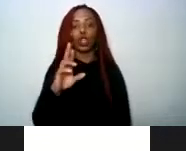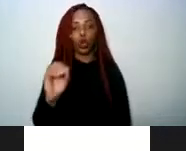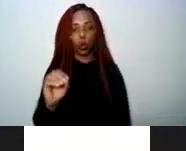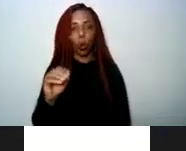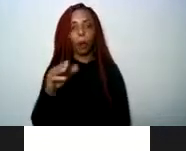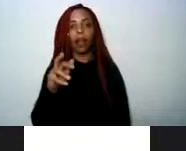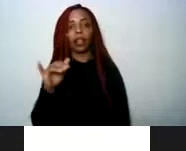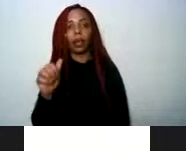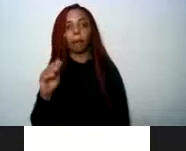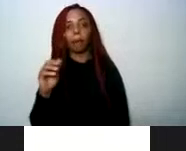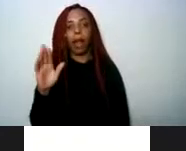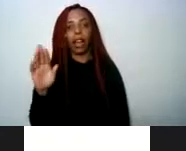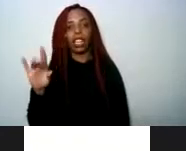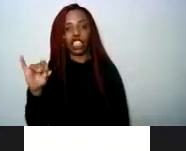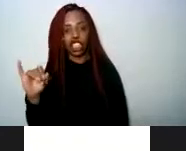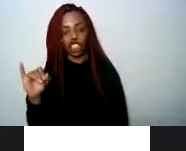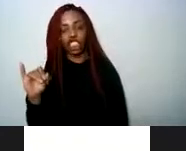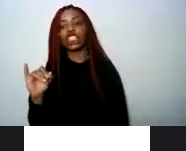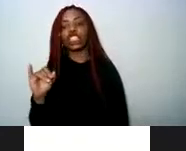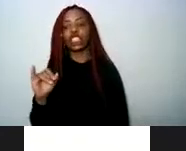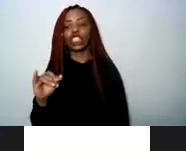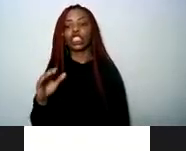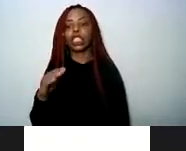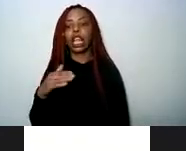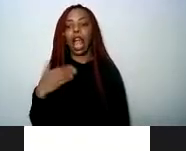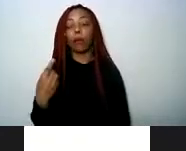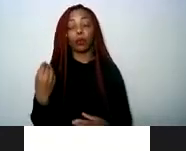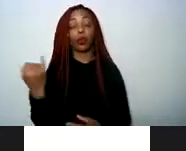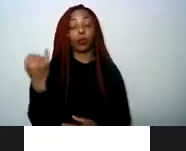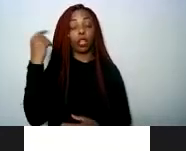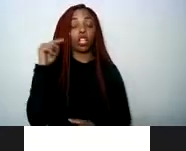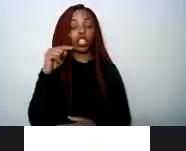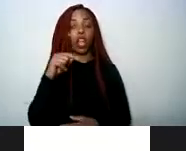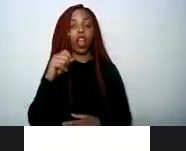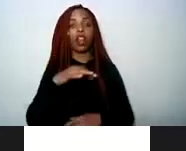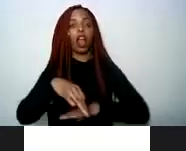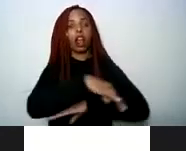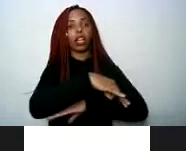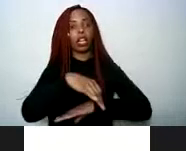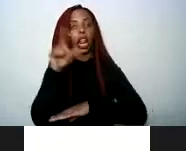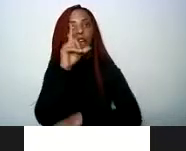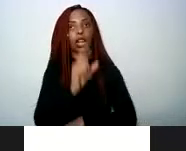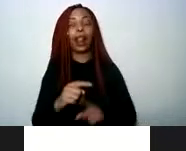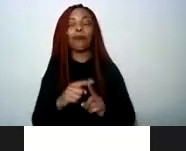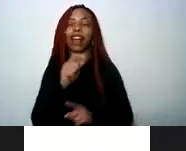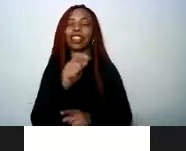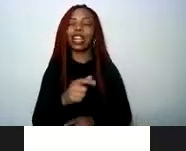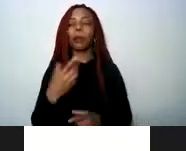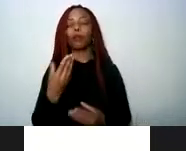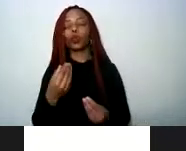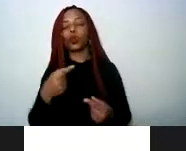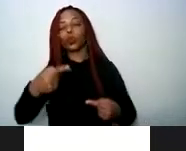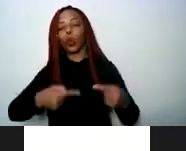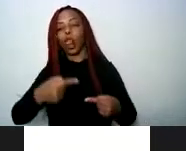já era um personagem muito importante para a difusão da arte e arquitetura na Itália mas também um personagem muito polêmico por seu envolvimento